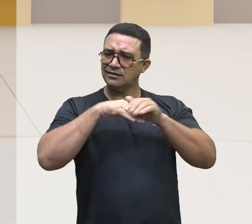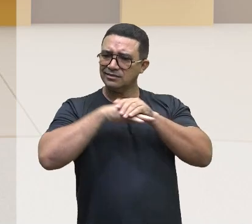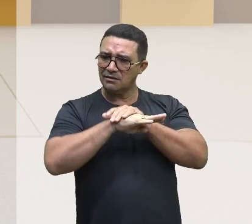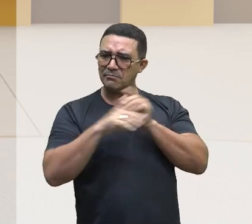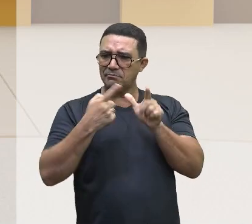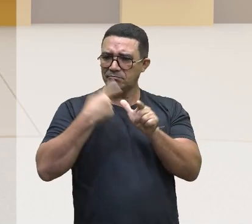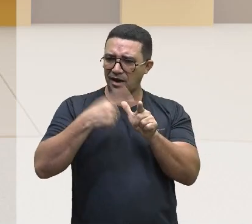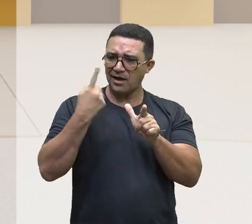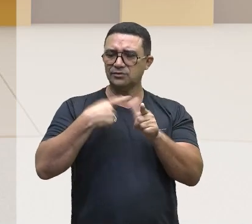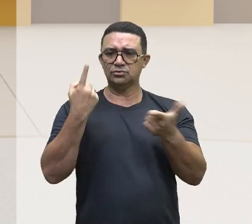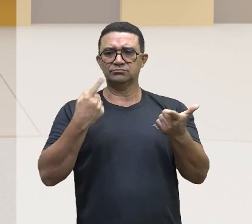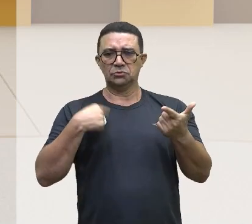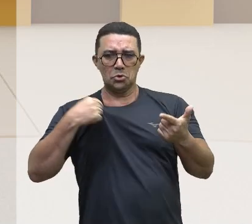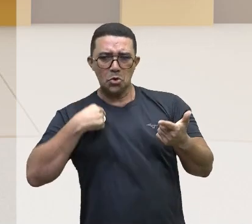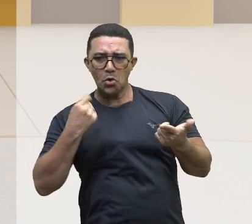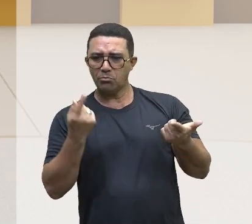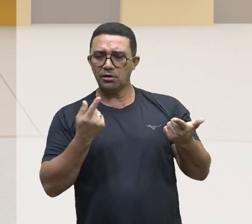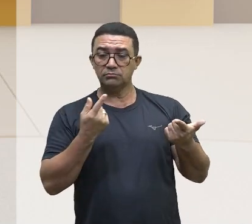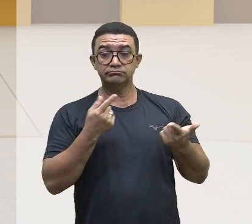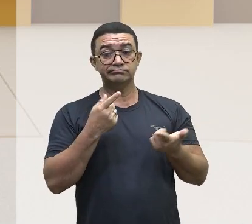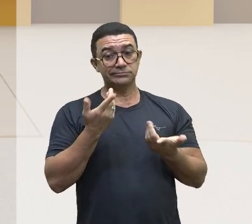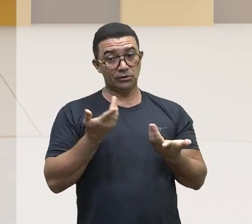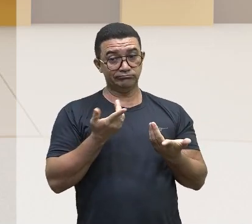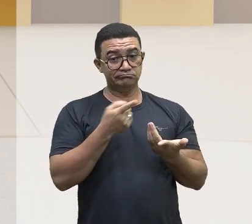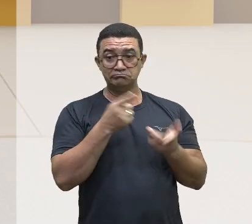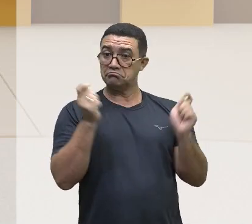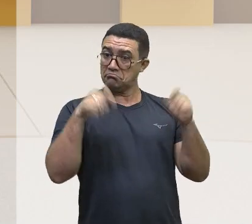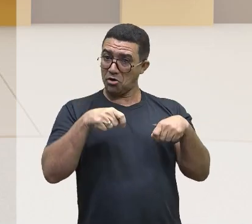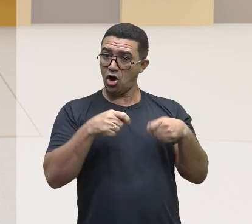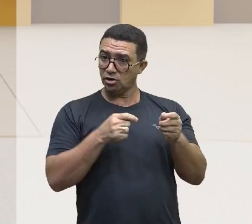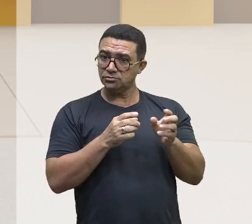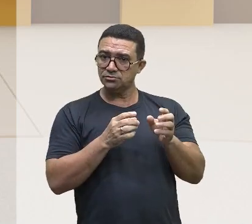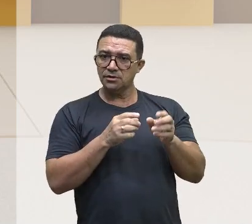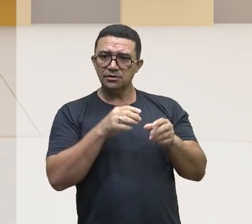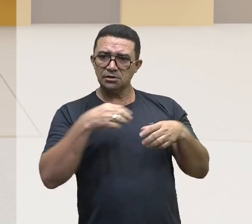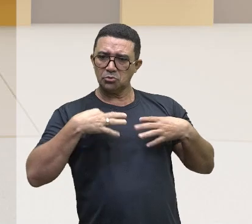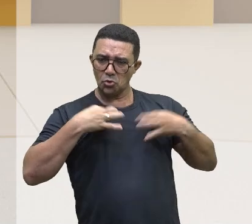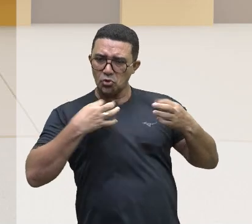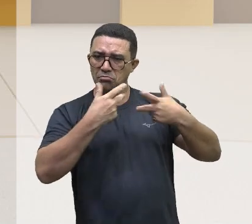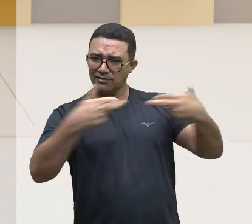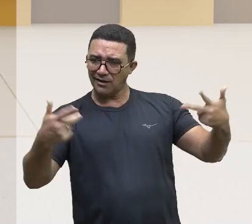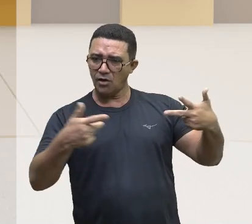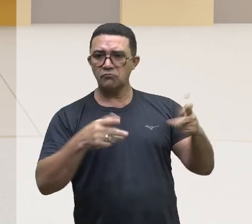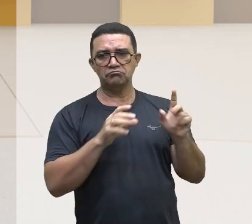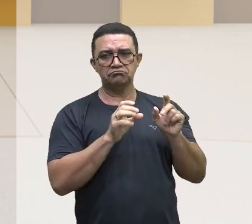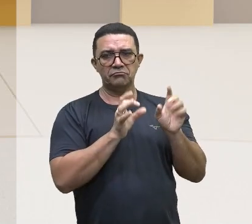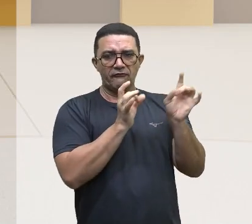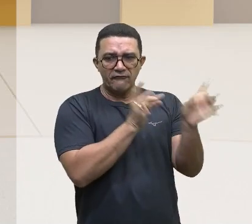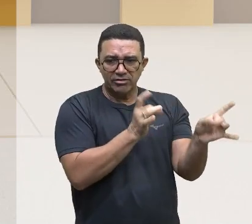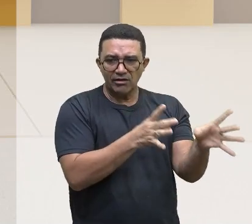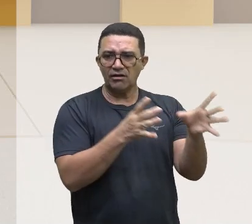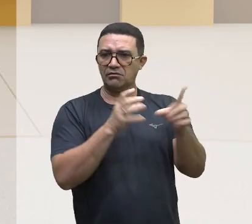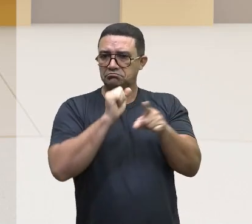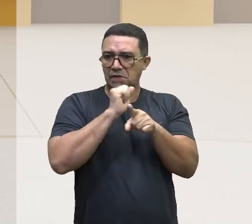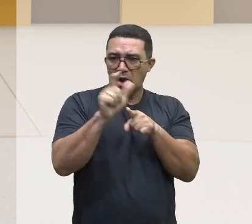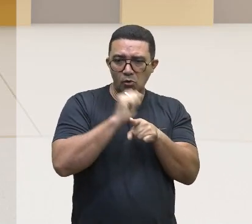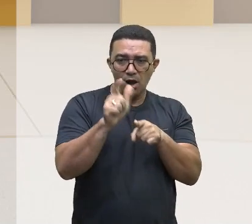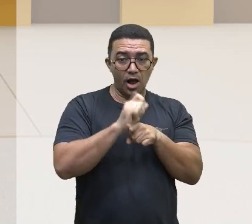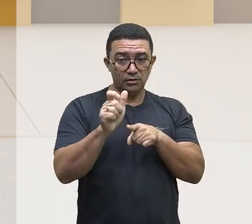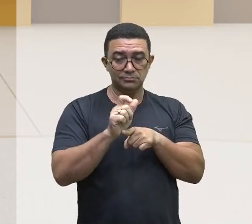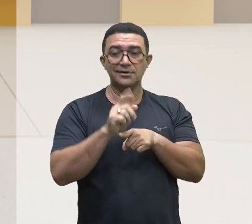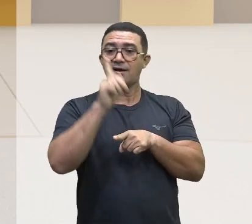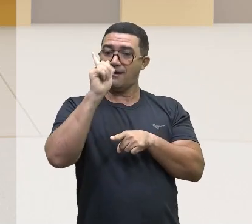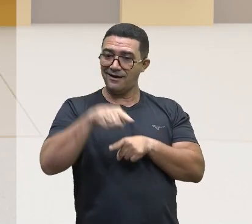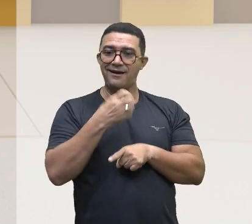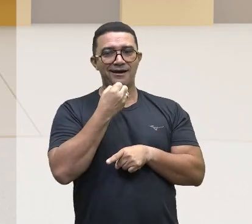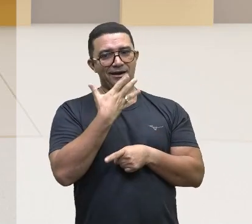utensílio de cozinha? Você pode vender, você pode alugar. Então isso aí já vai ser